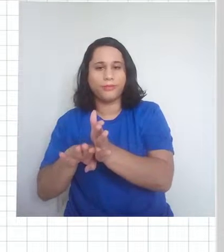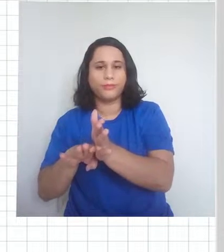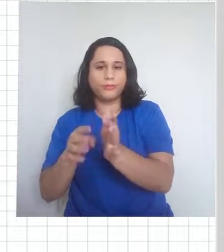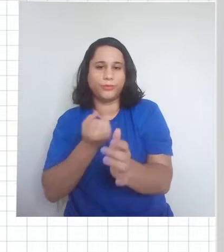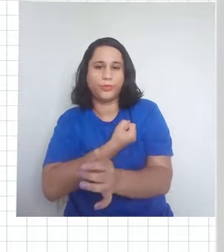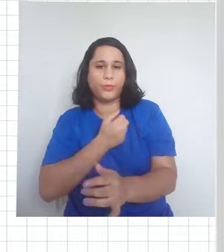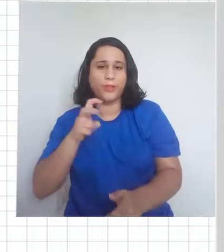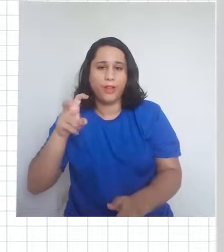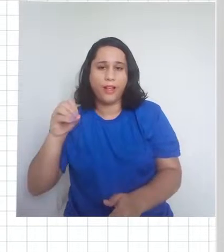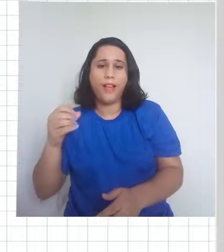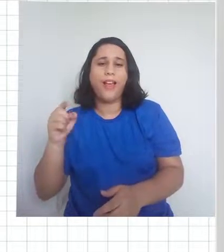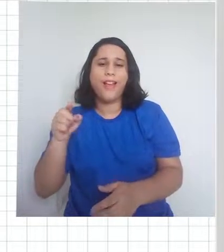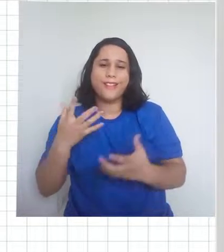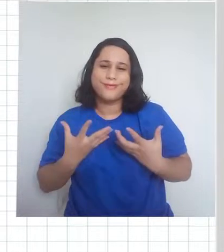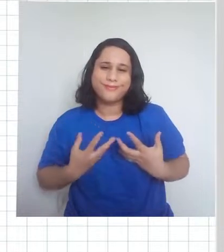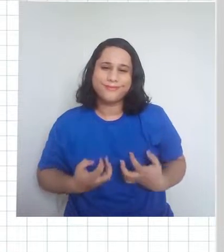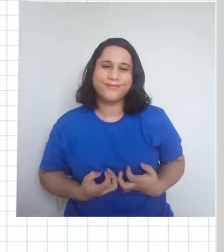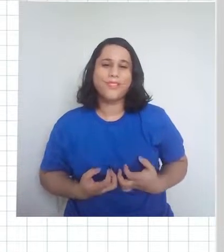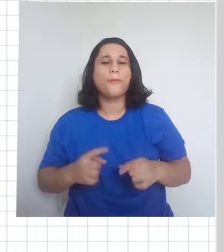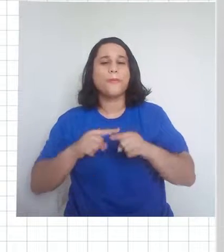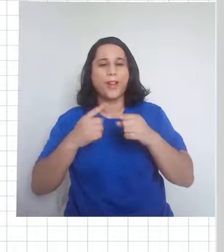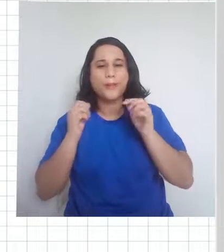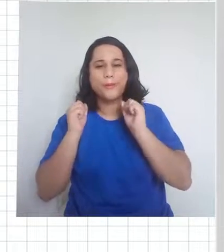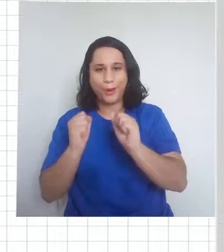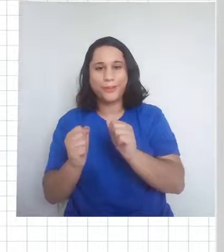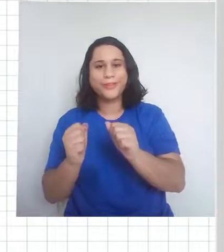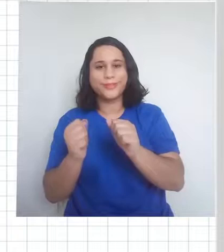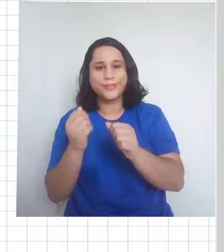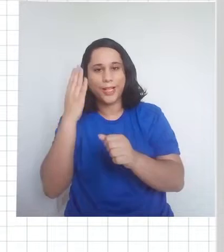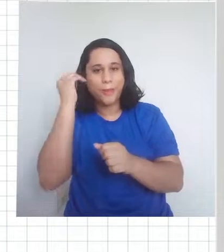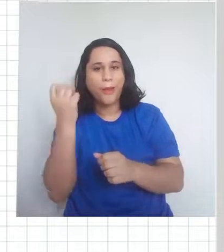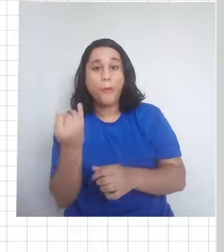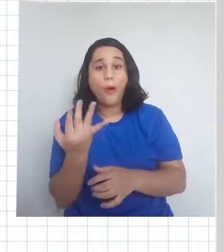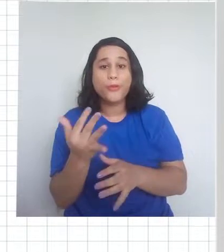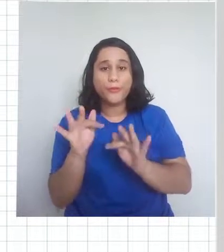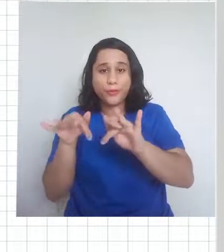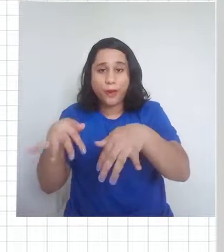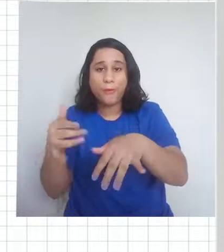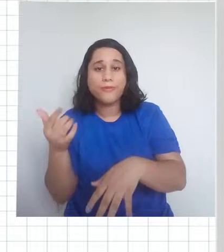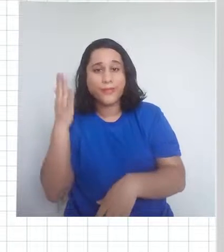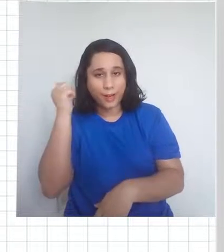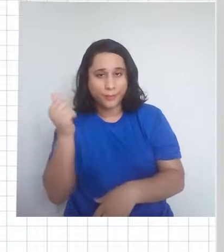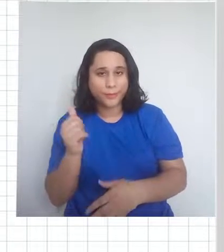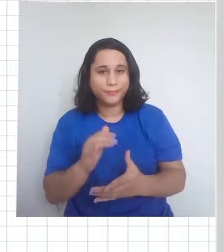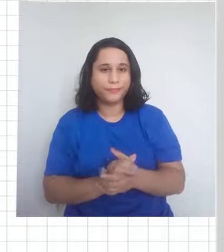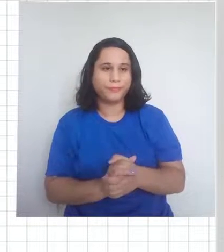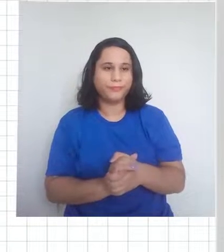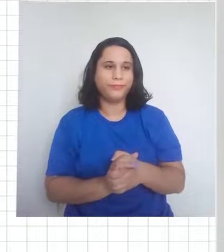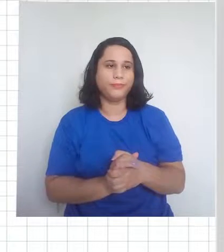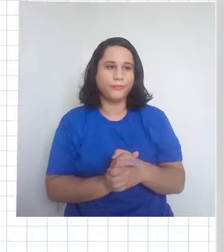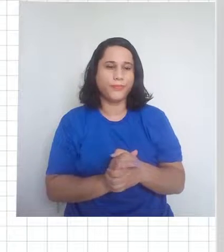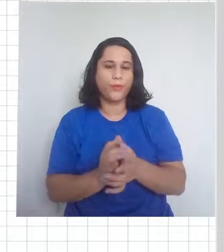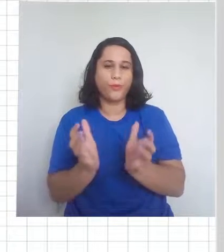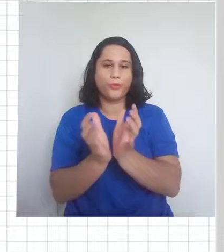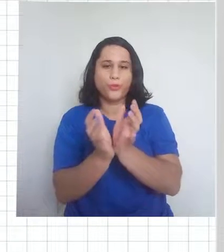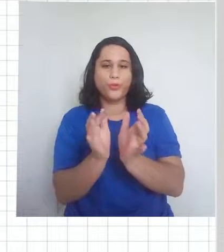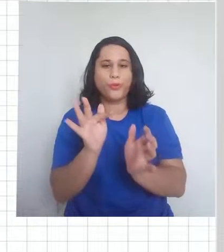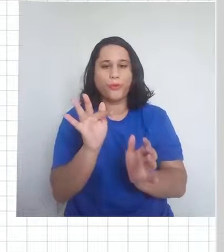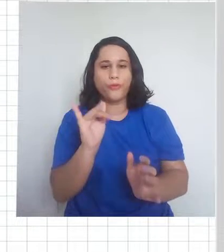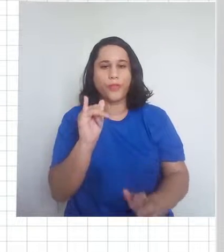Por mais cansativo que seja, você pode chegar a um final, tá certo? Então, são conjuntos